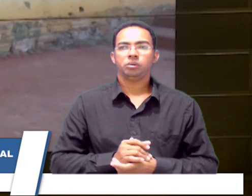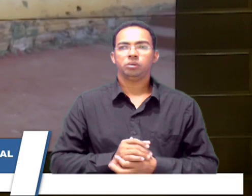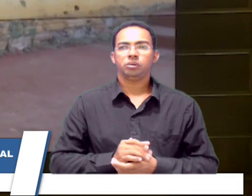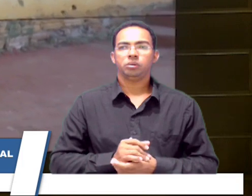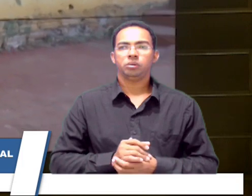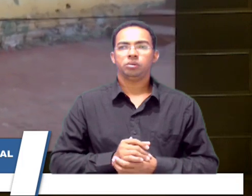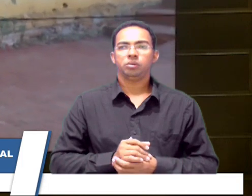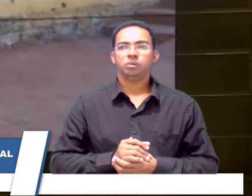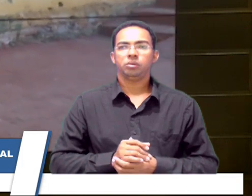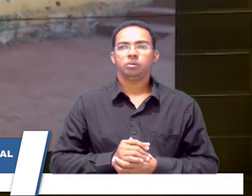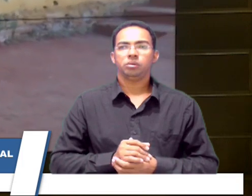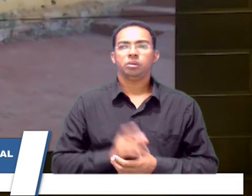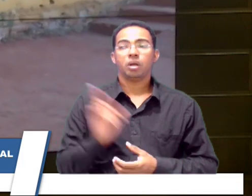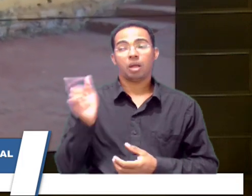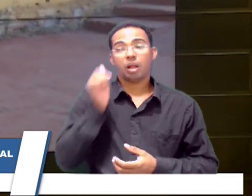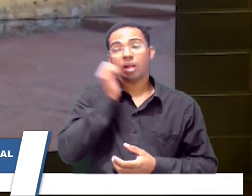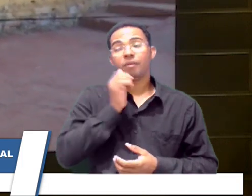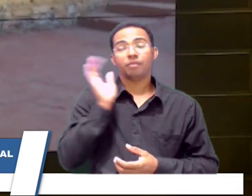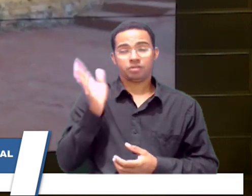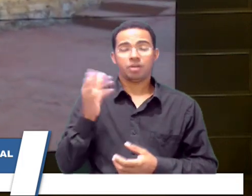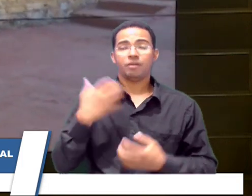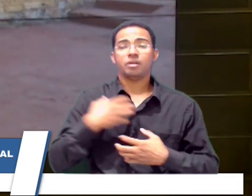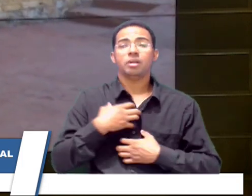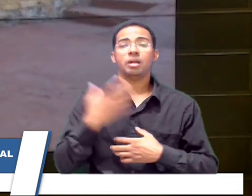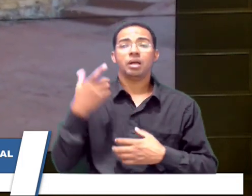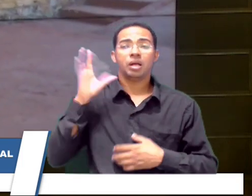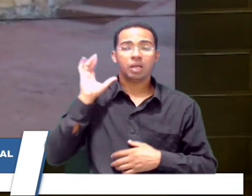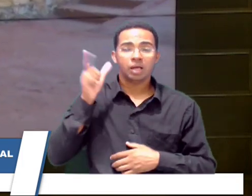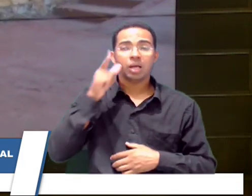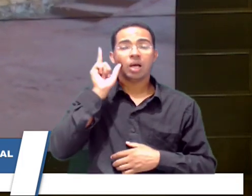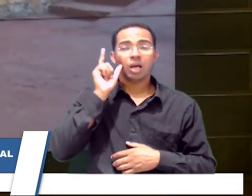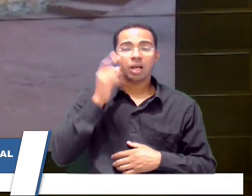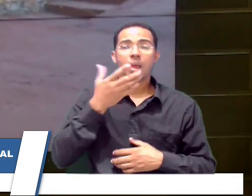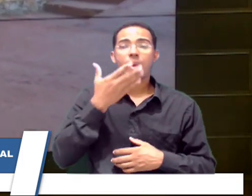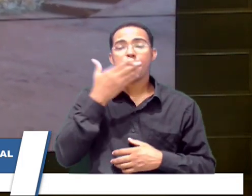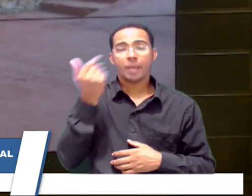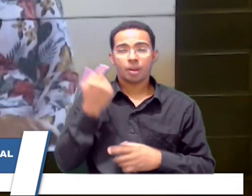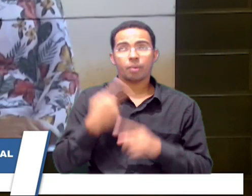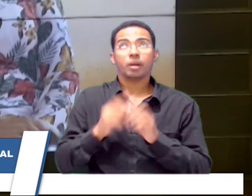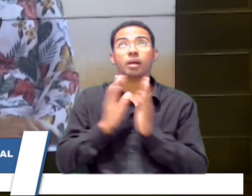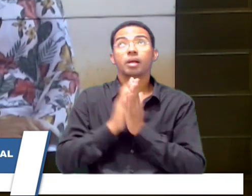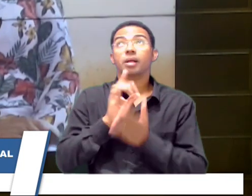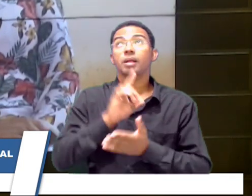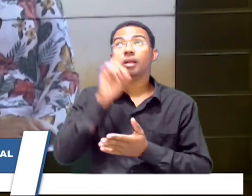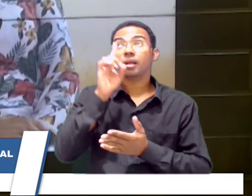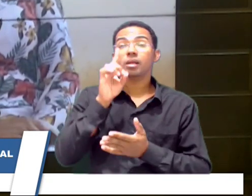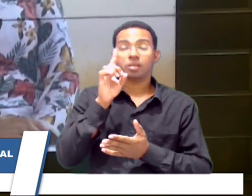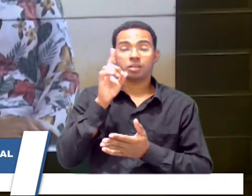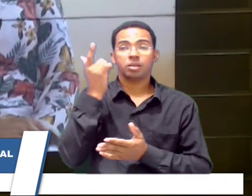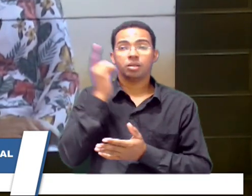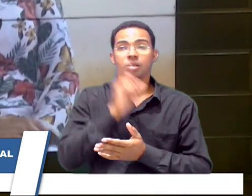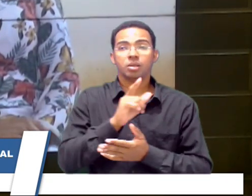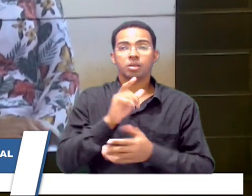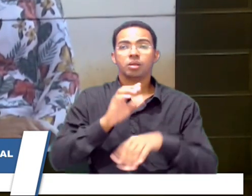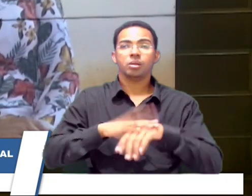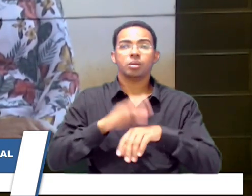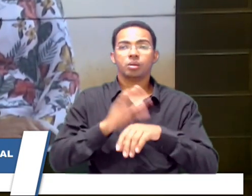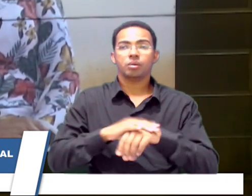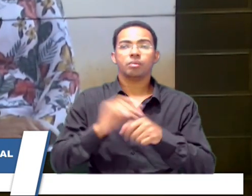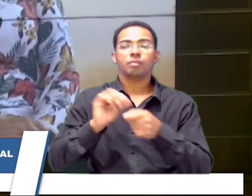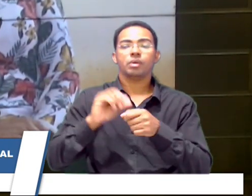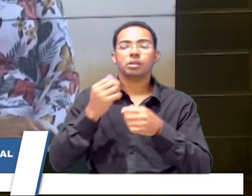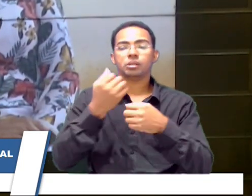Como ela já falou, eu senti bastante melhora, porque graças a Deus que eu estou fazendo as minhas coisinhas que